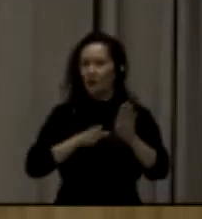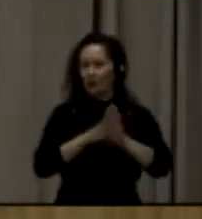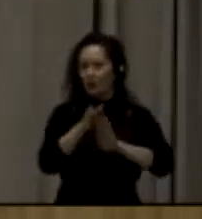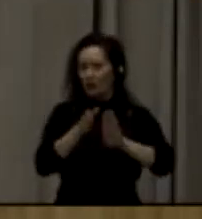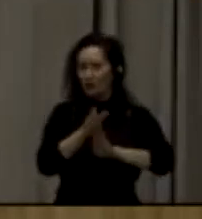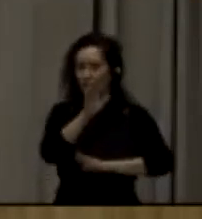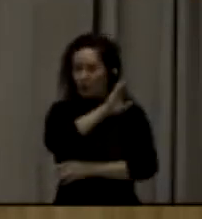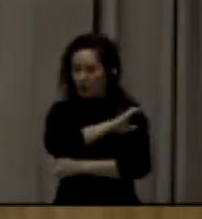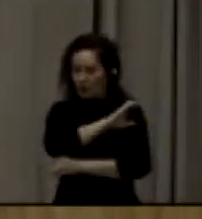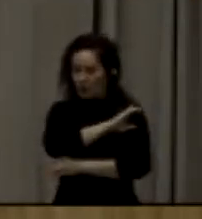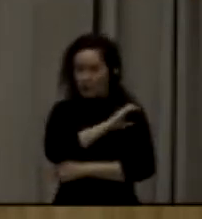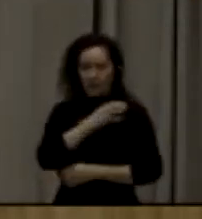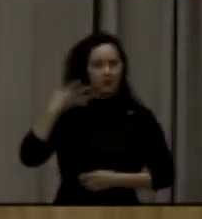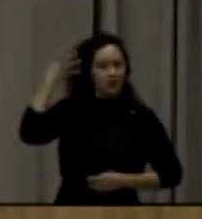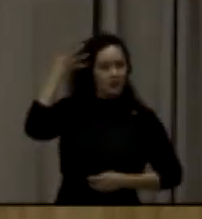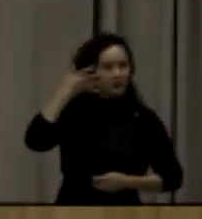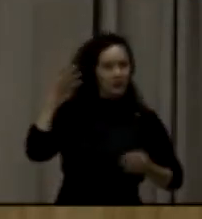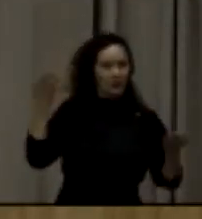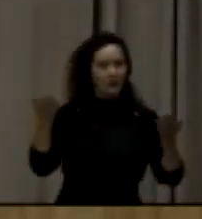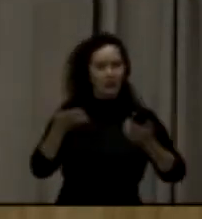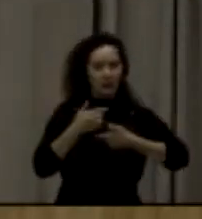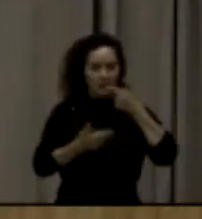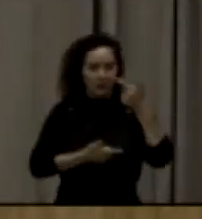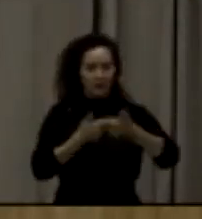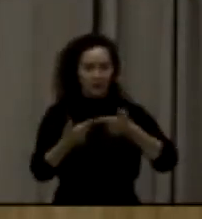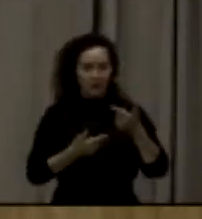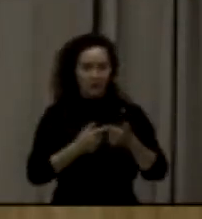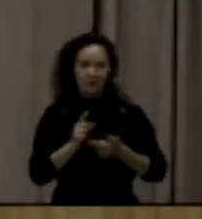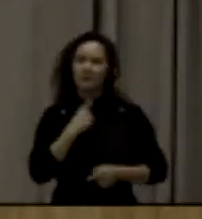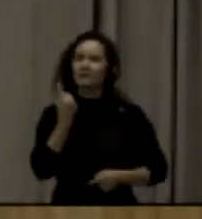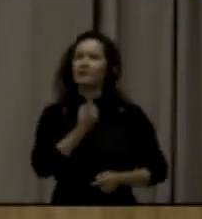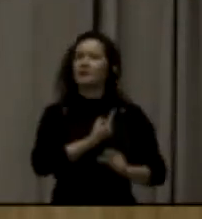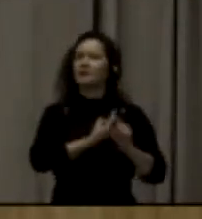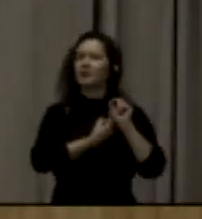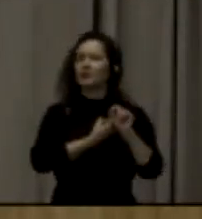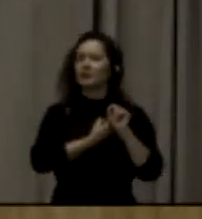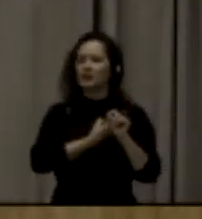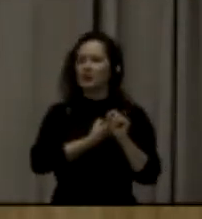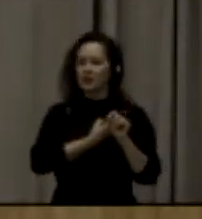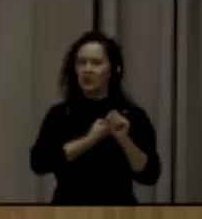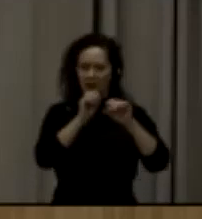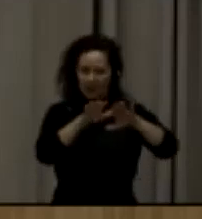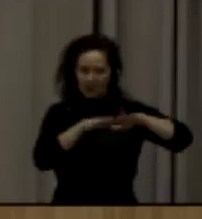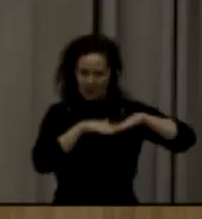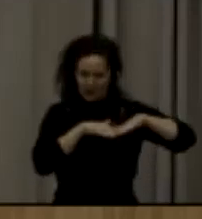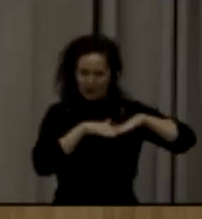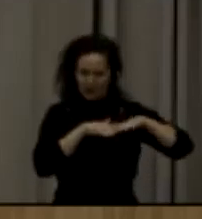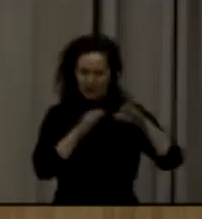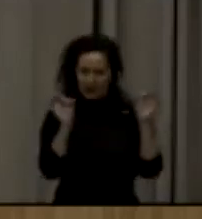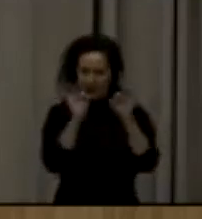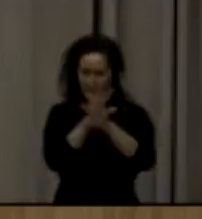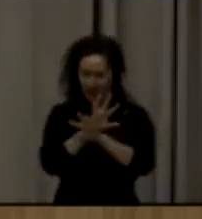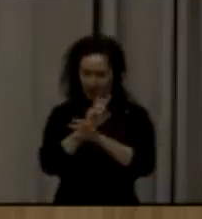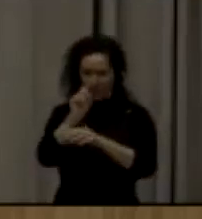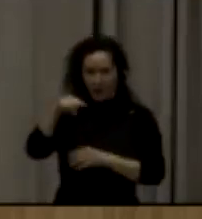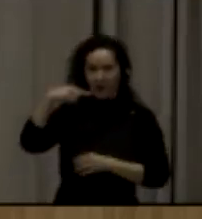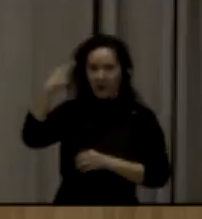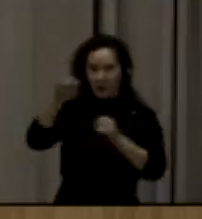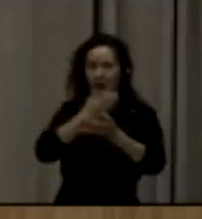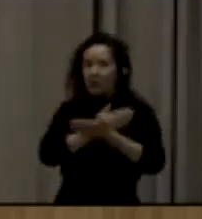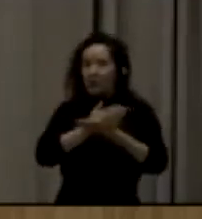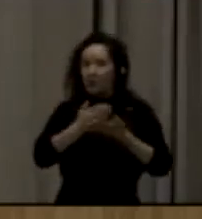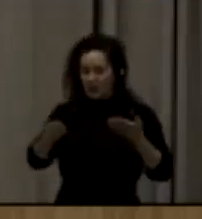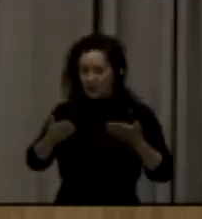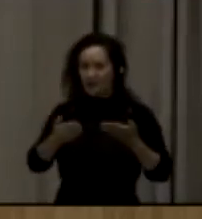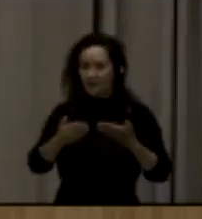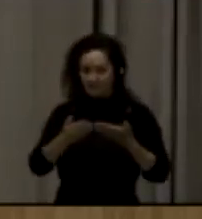da coordenação do trabalho, nós vamos fazer essa mesa, encerra, a outra já